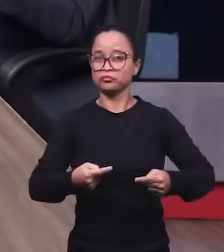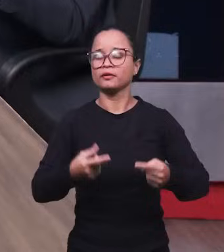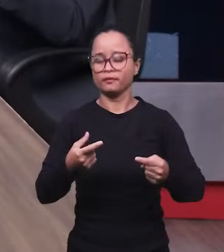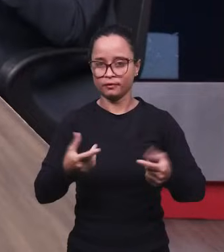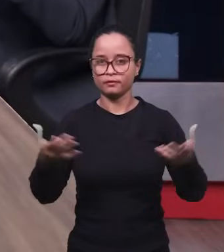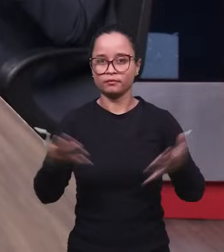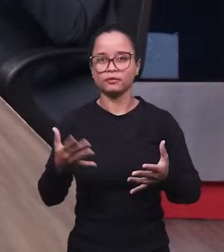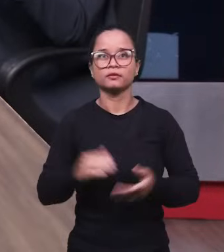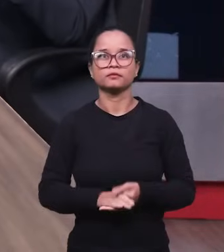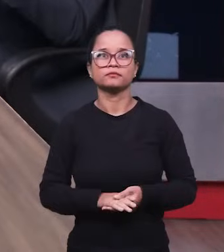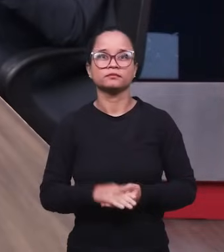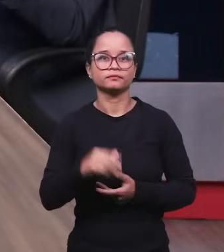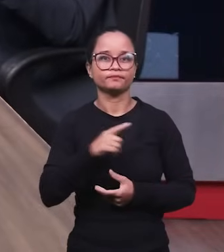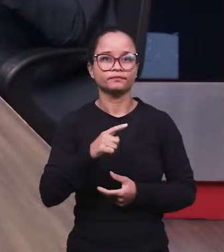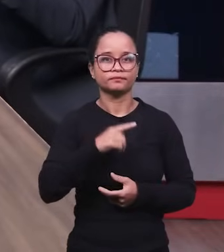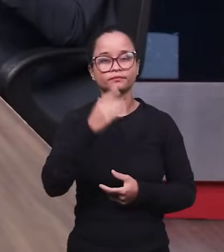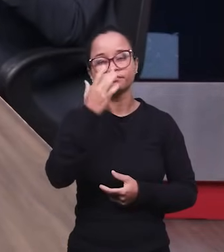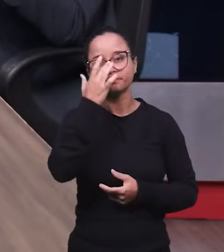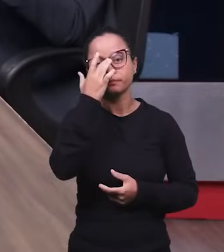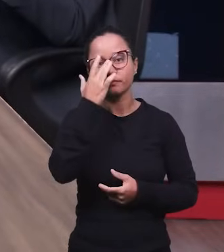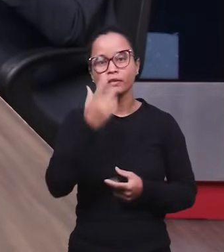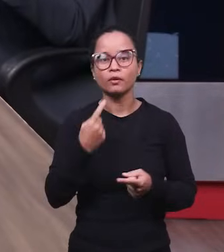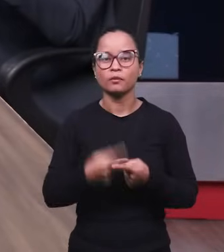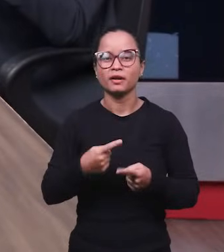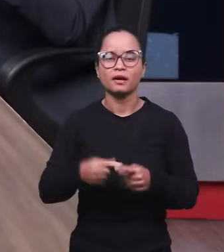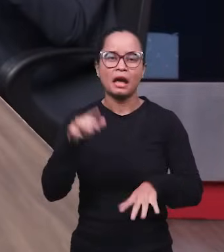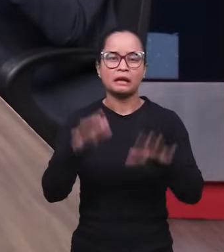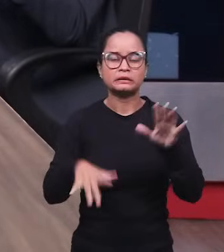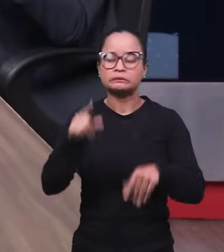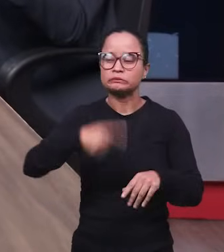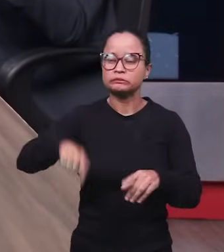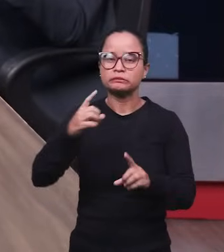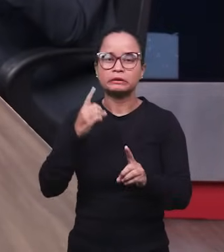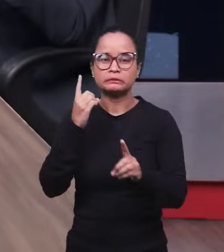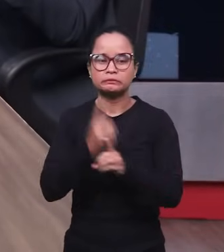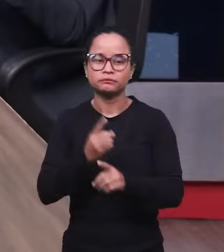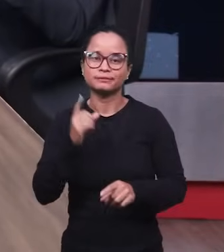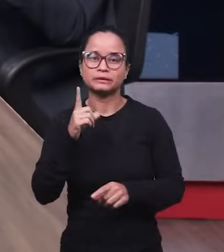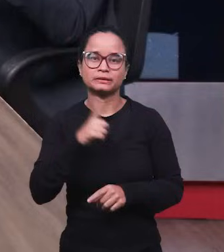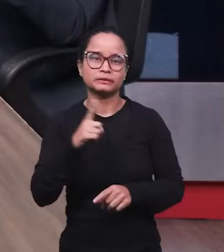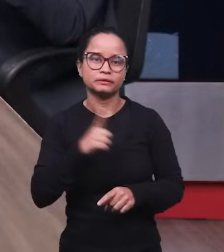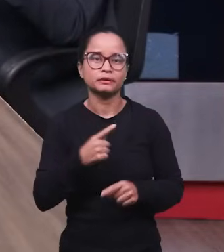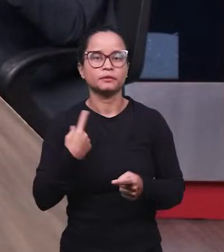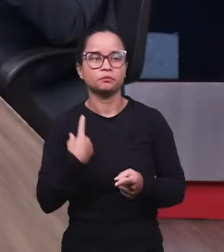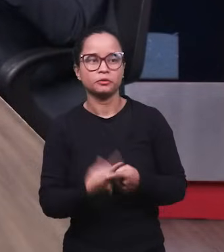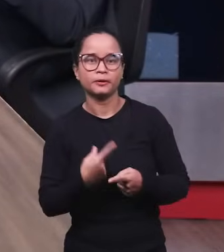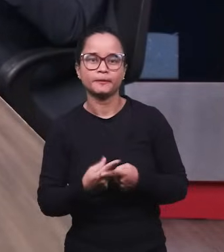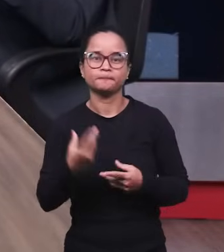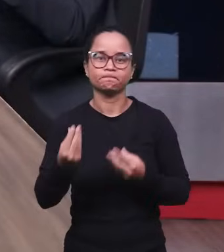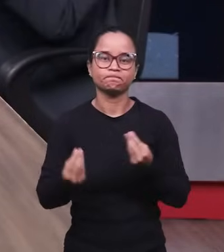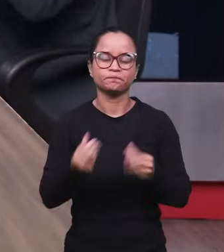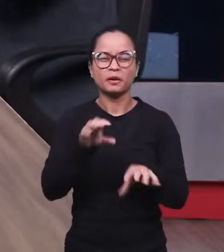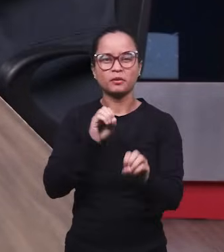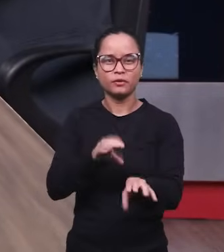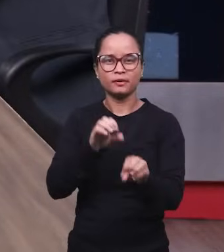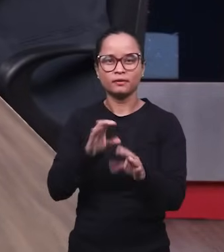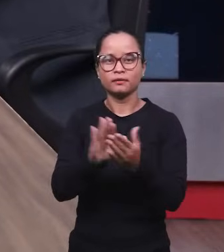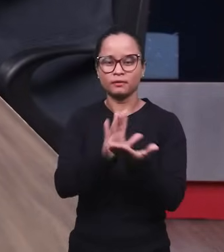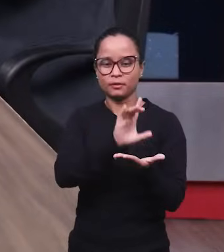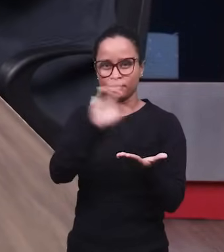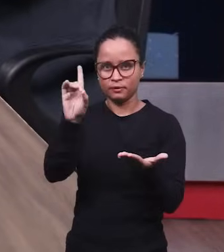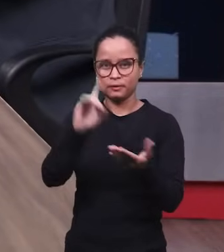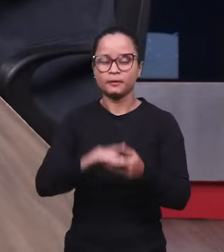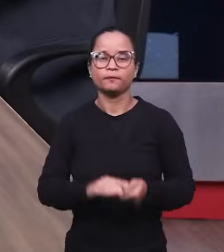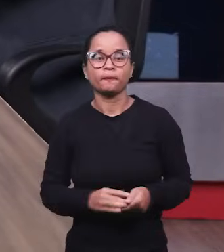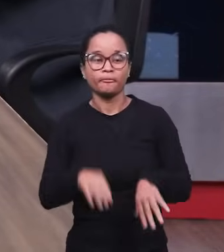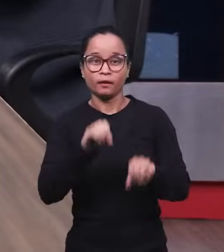desafios, esses obstáculos que muitas vezes nós encontramos, né, para poder trazer o ensino da